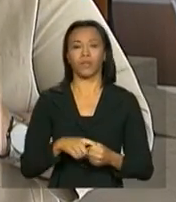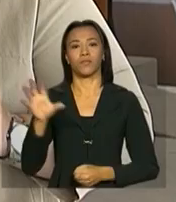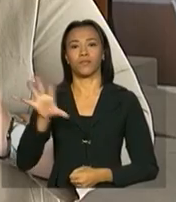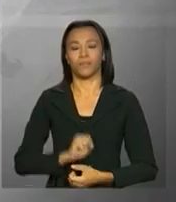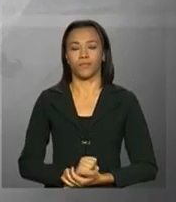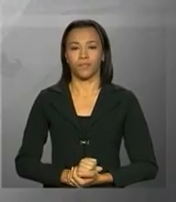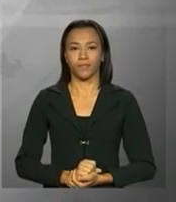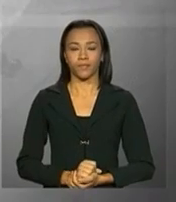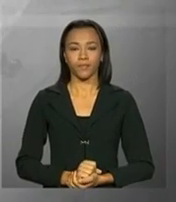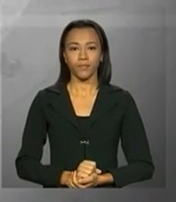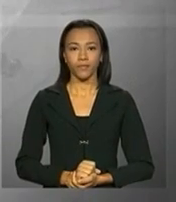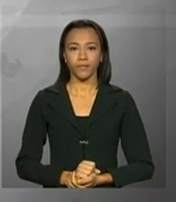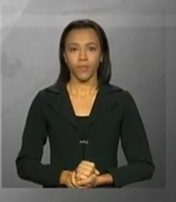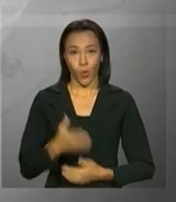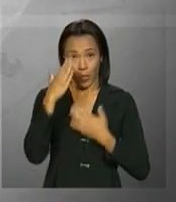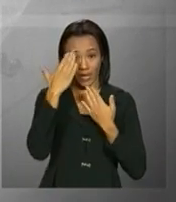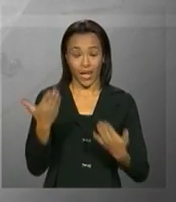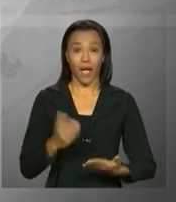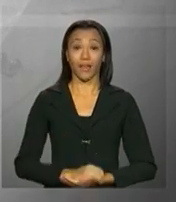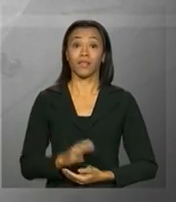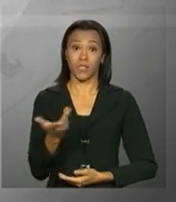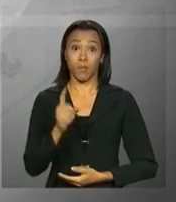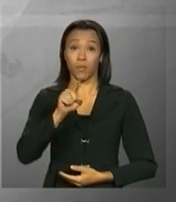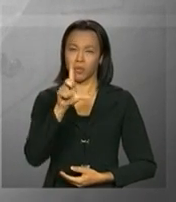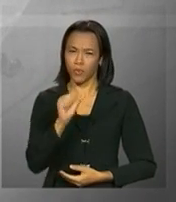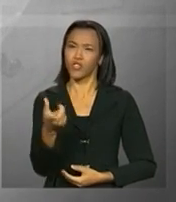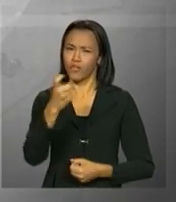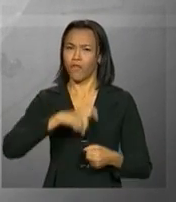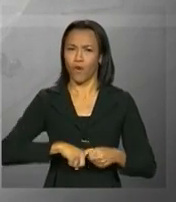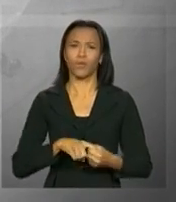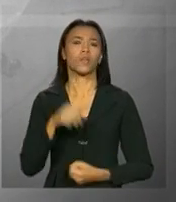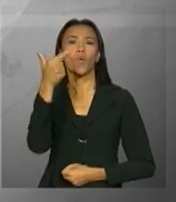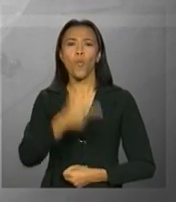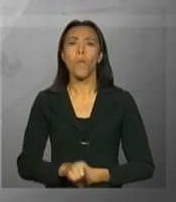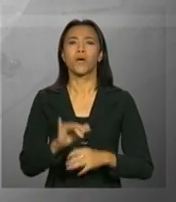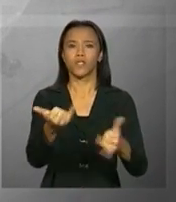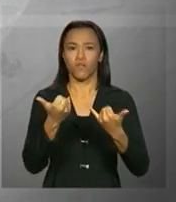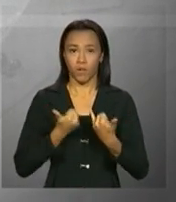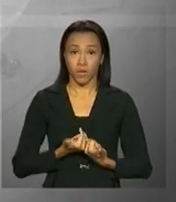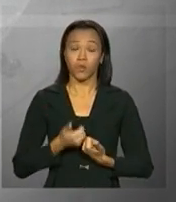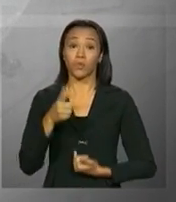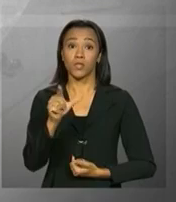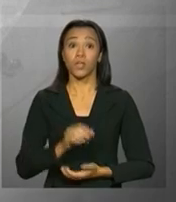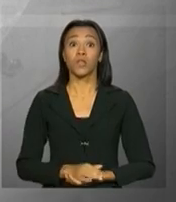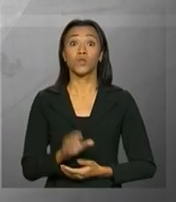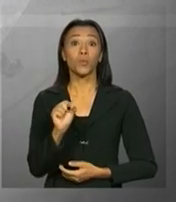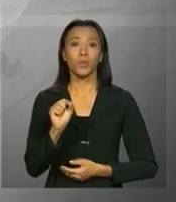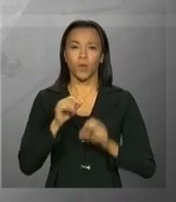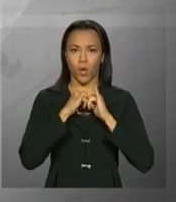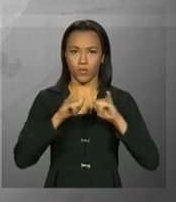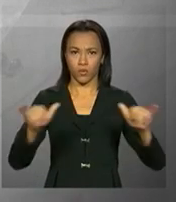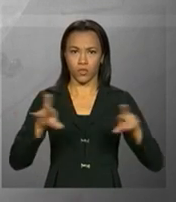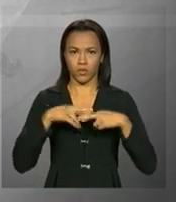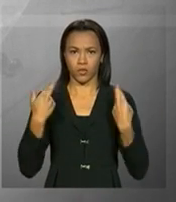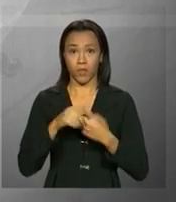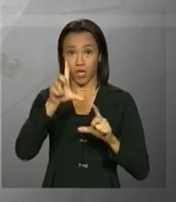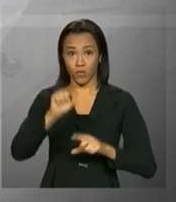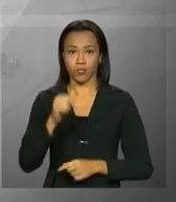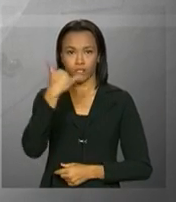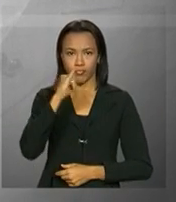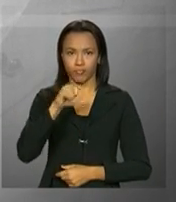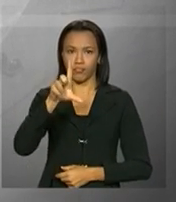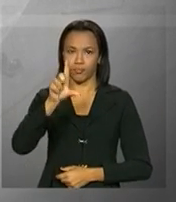estúdio. Obrigada, Carolina. E daqui a pouco a gente volta com outras informações sobre o anúncio da redução nas